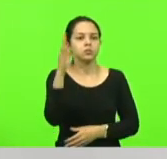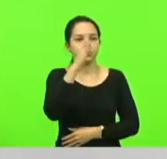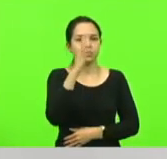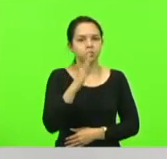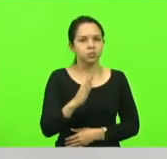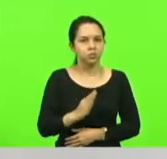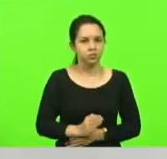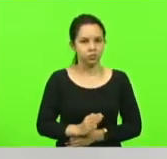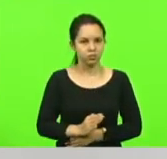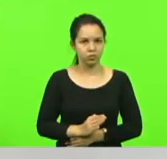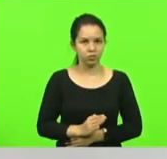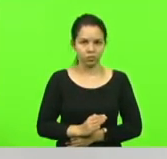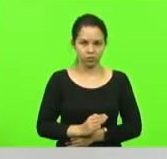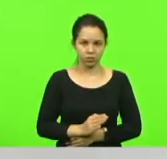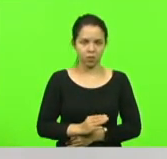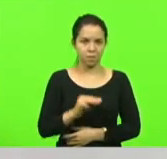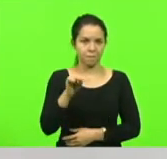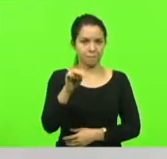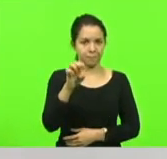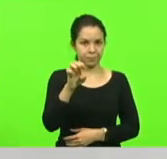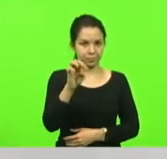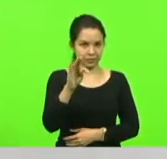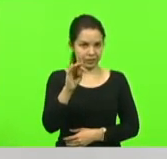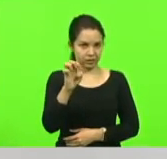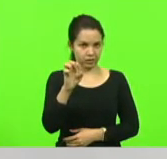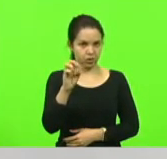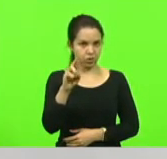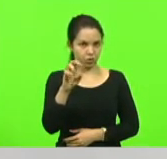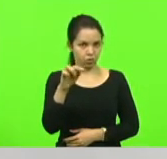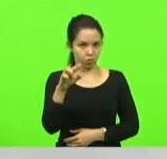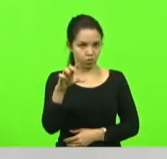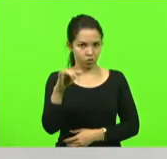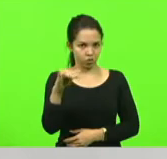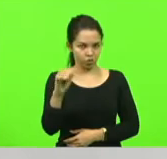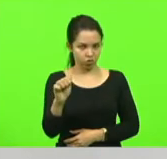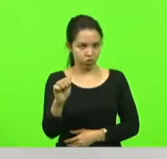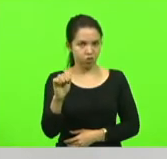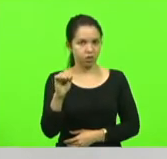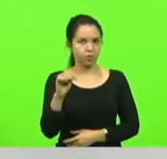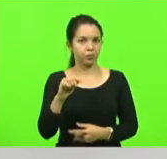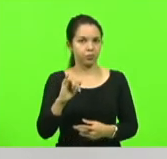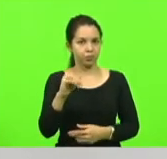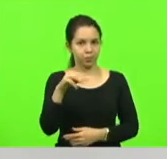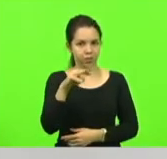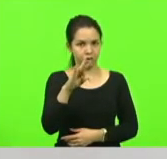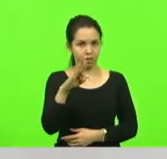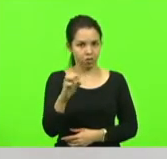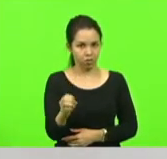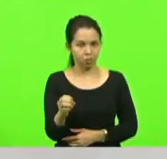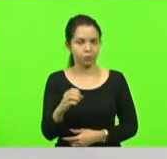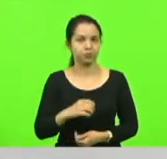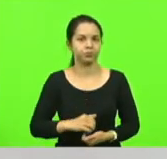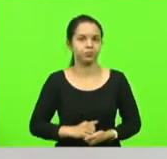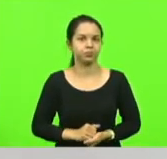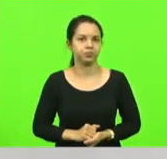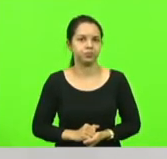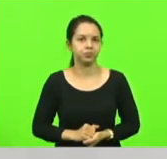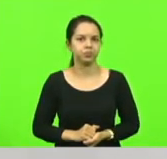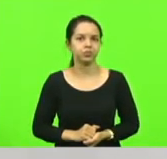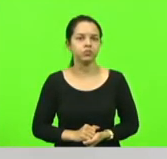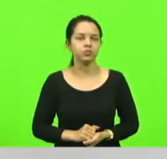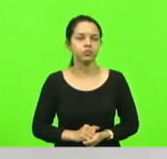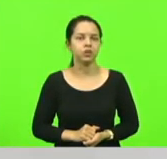Nacional de Metrologia, Qualidade e Tecnologia, o Inmetro, pela urgente revogação